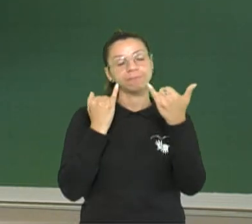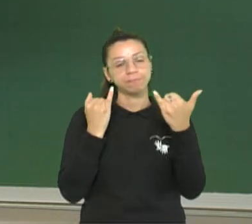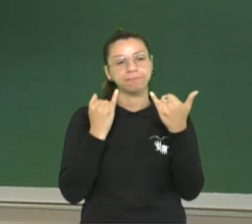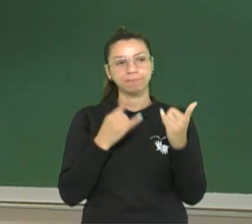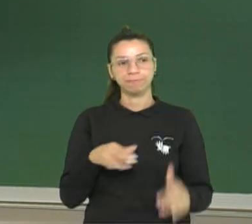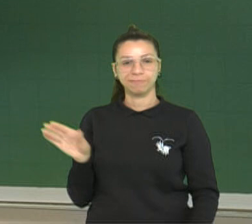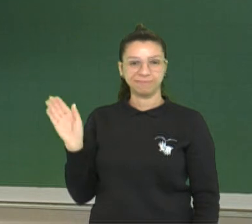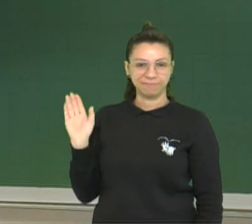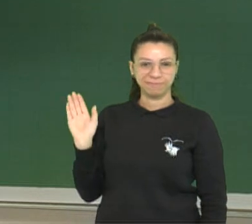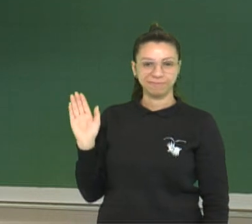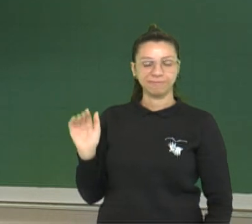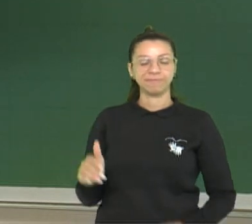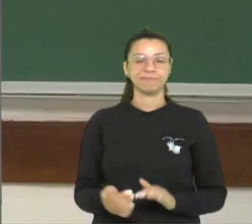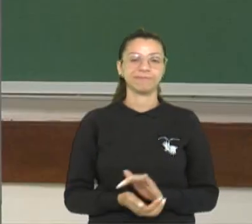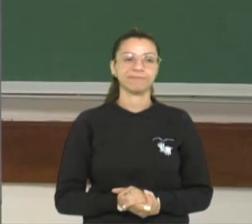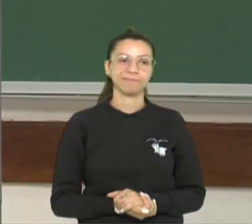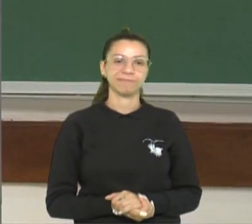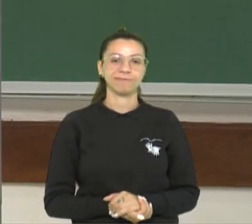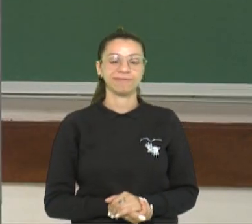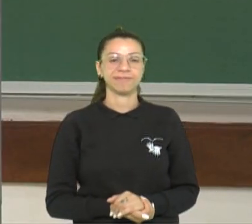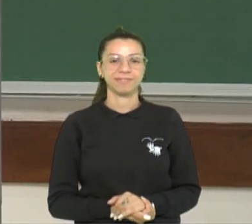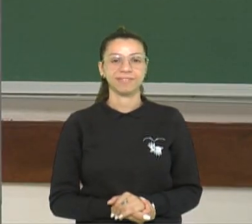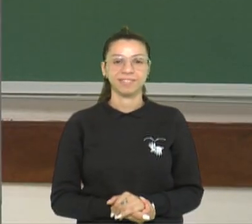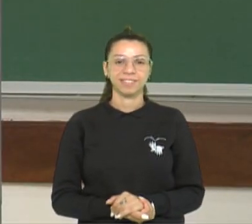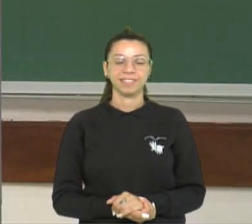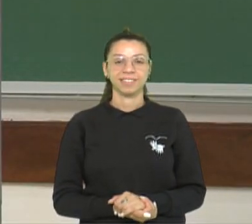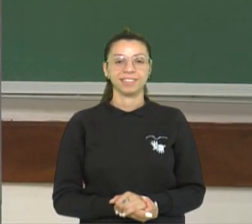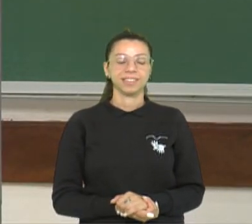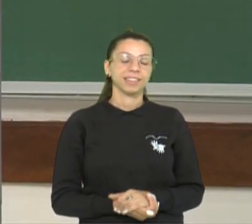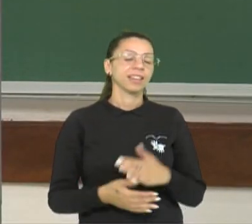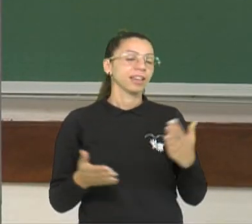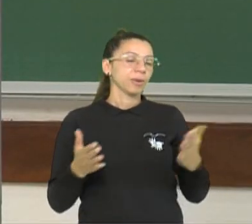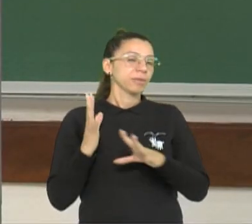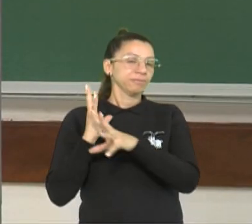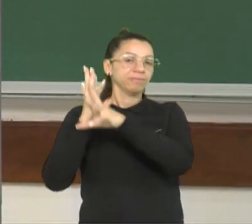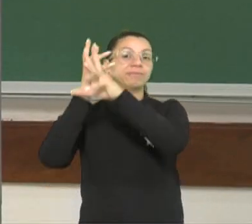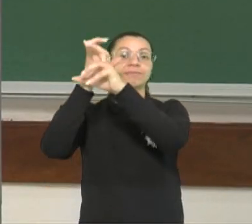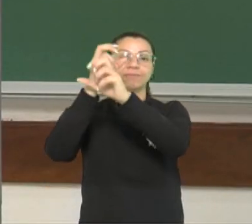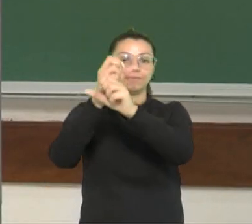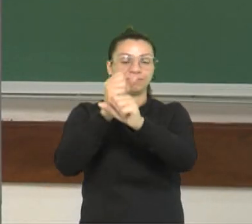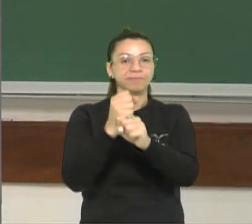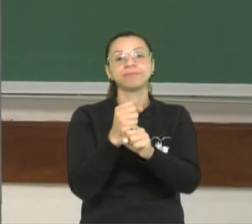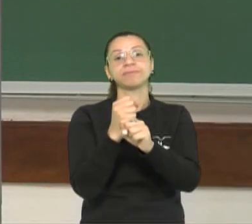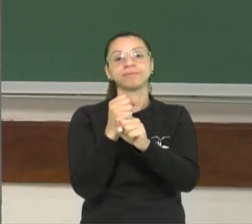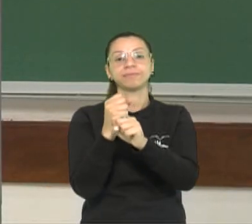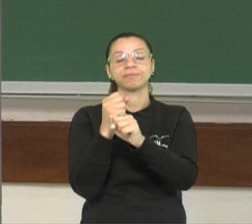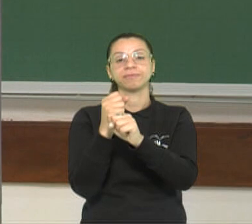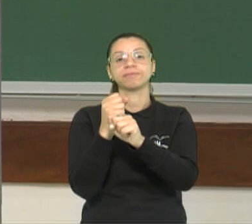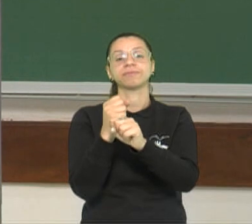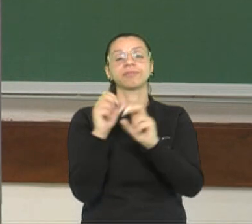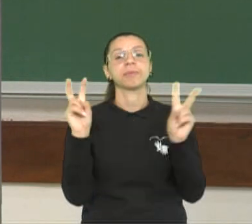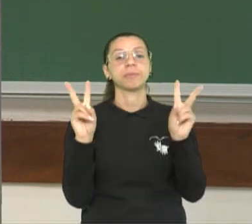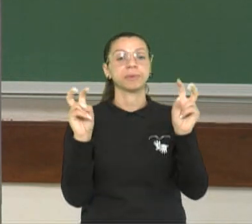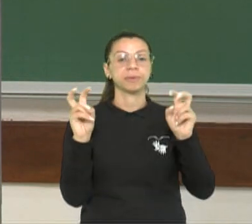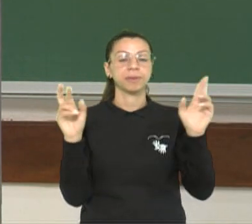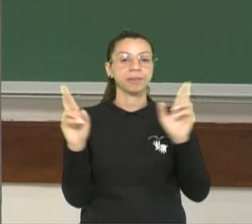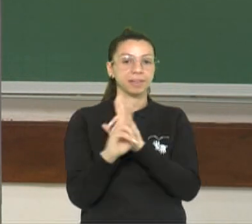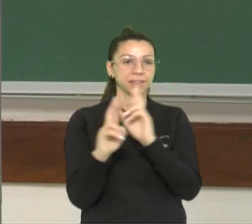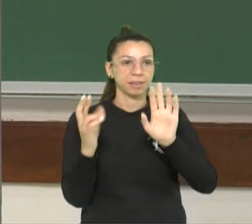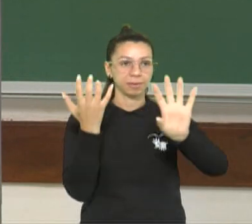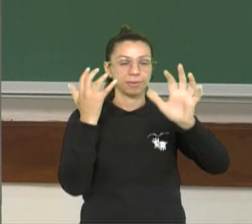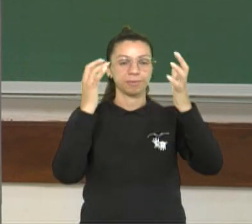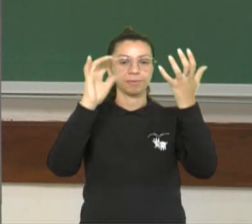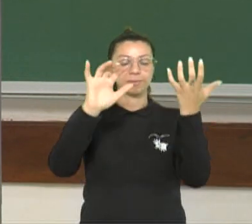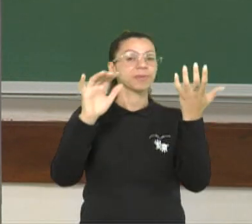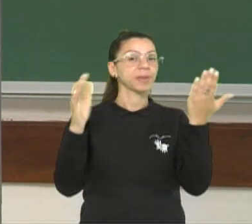zonas térmicas. E agora que nós já fizemos essa breve retrospectiva sobre dos assuntos relacionados ao clima,